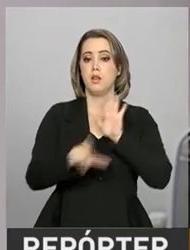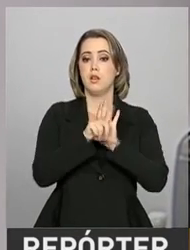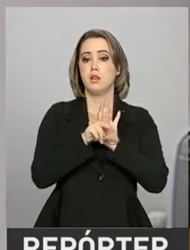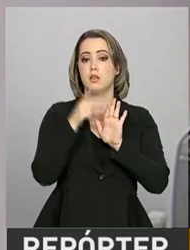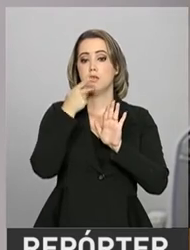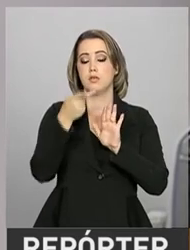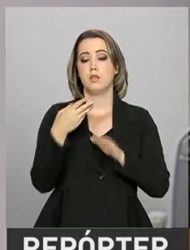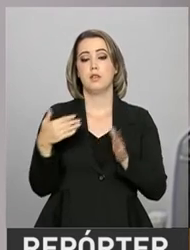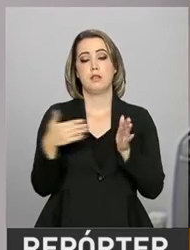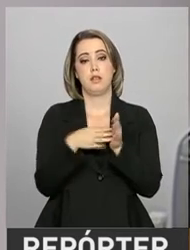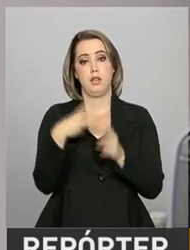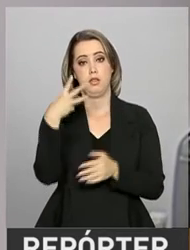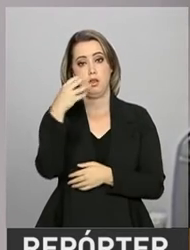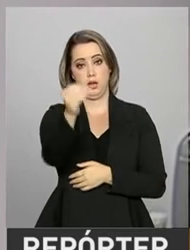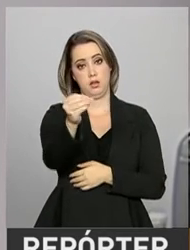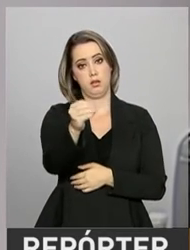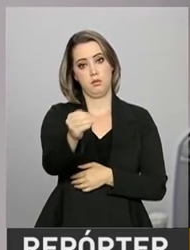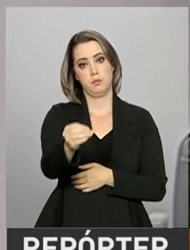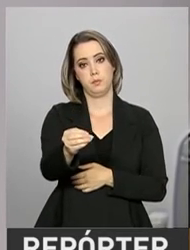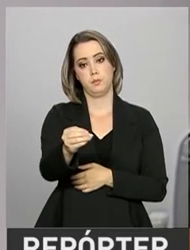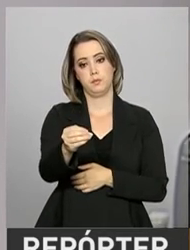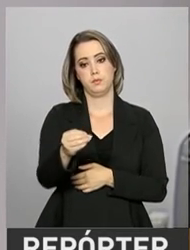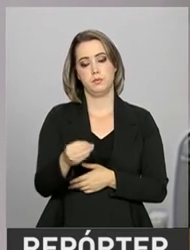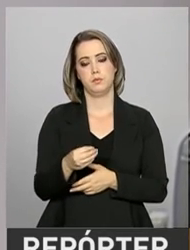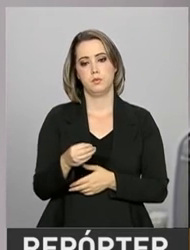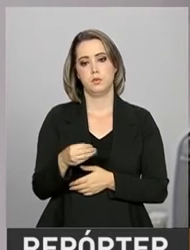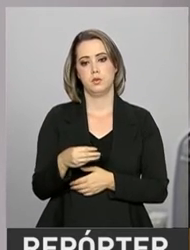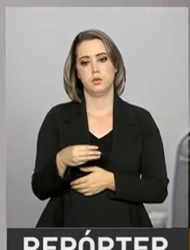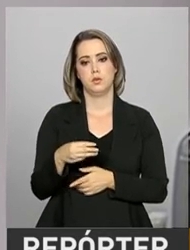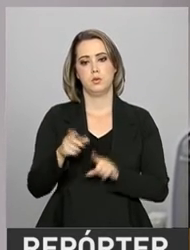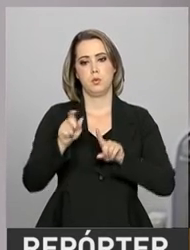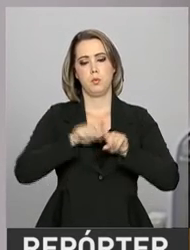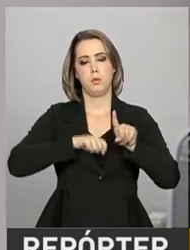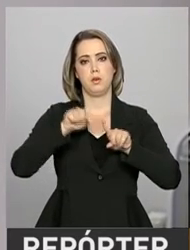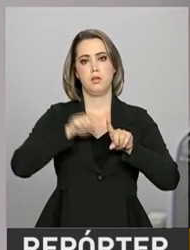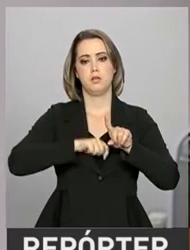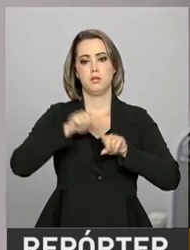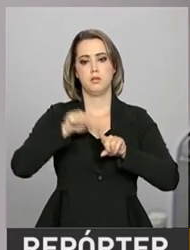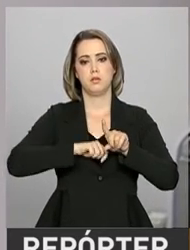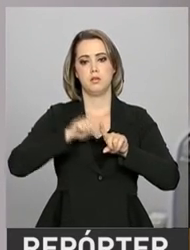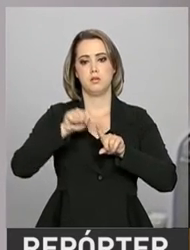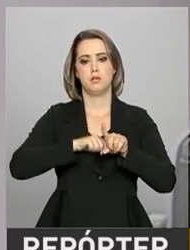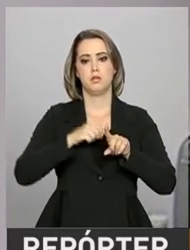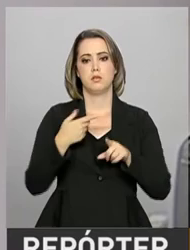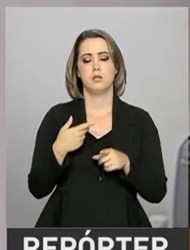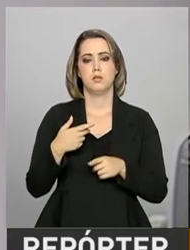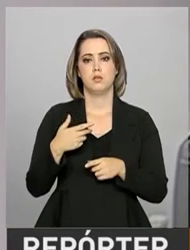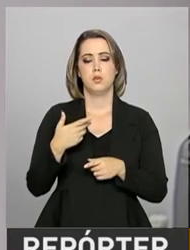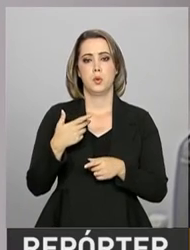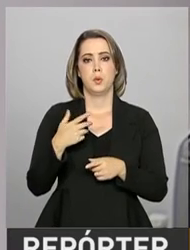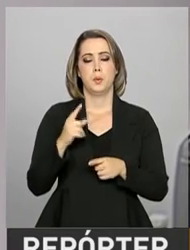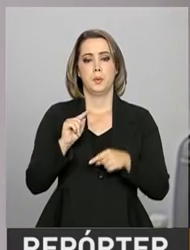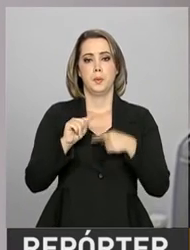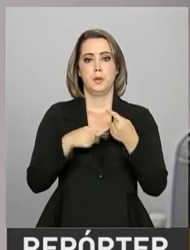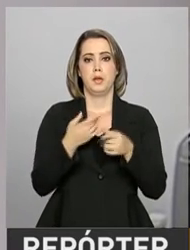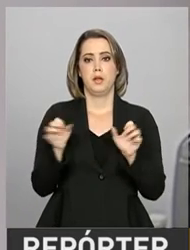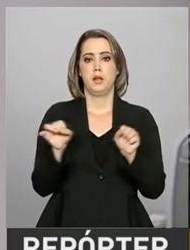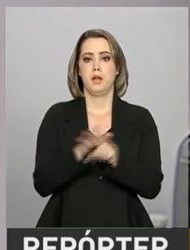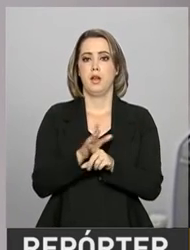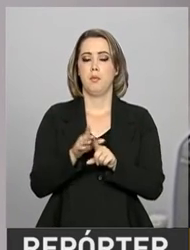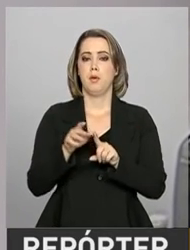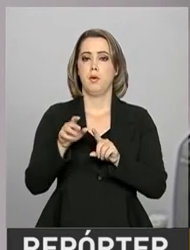temos até o dia 30 do mês subseqüente ao encerramento do bimestre